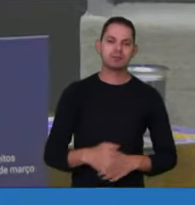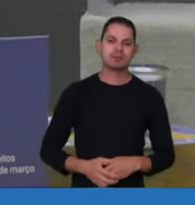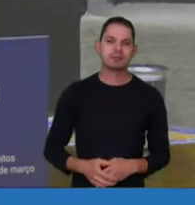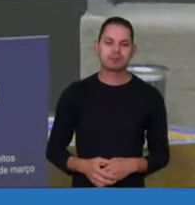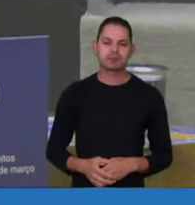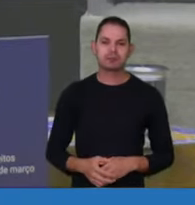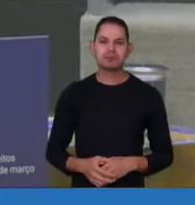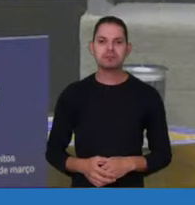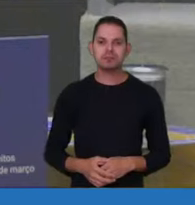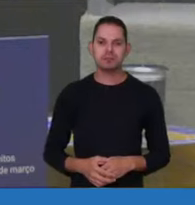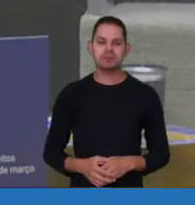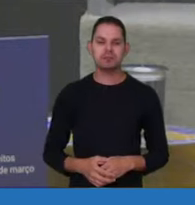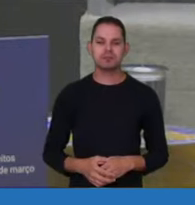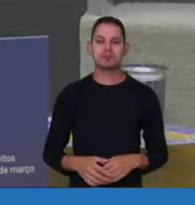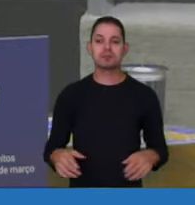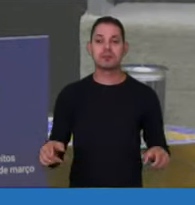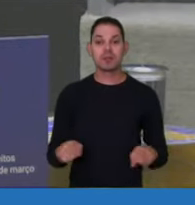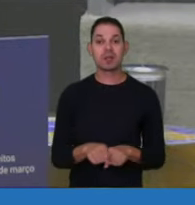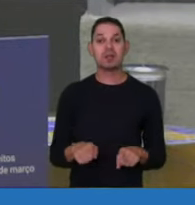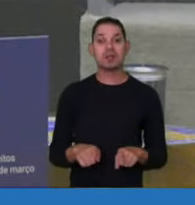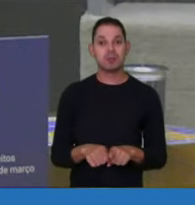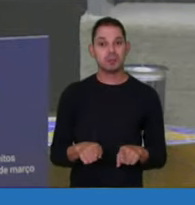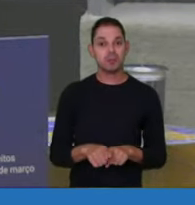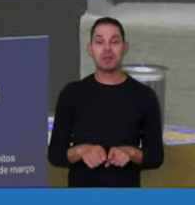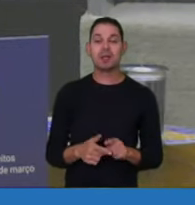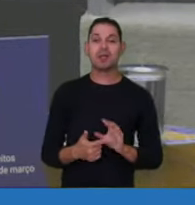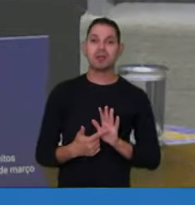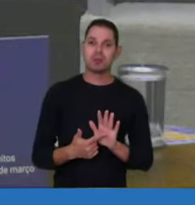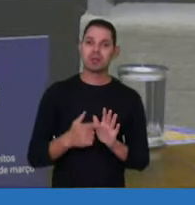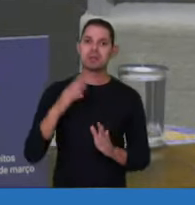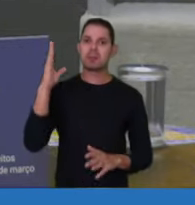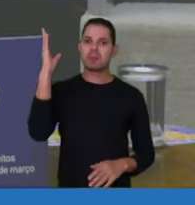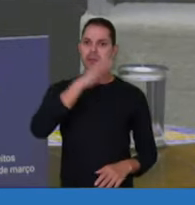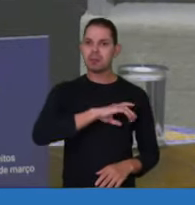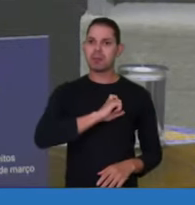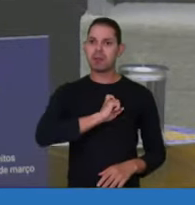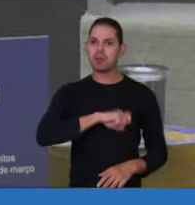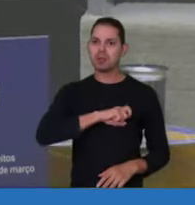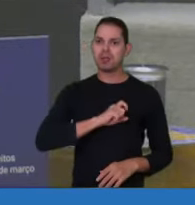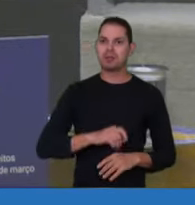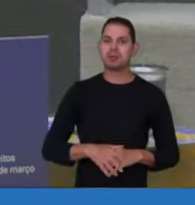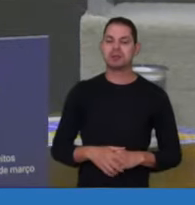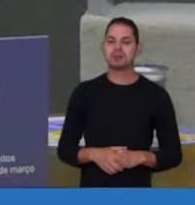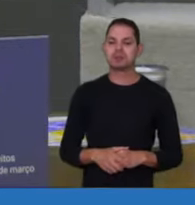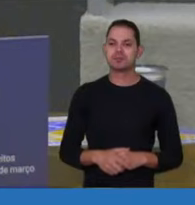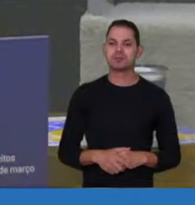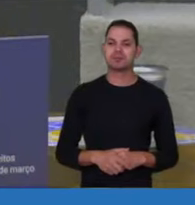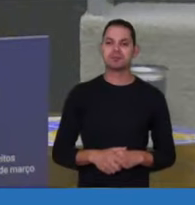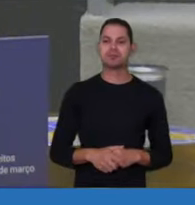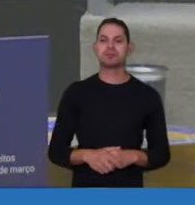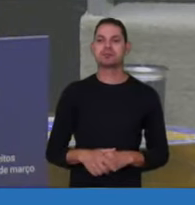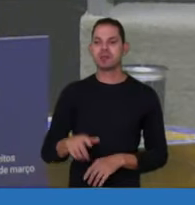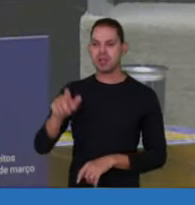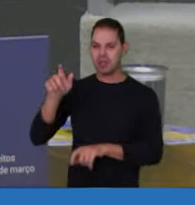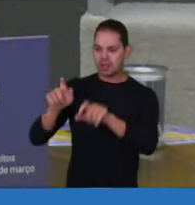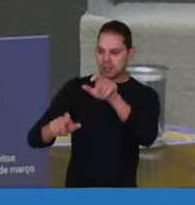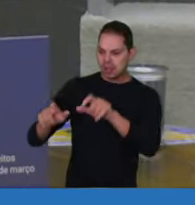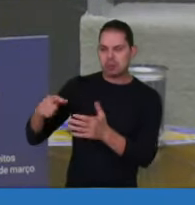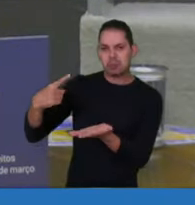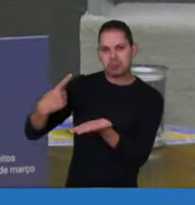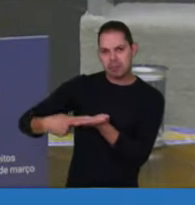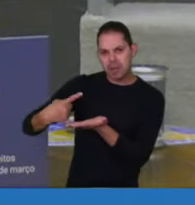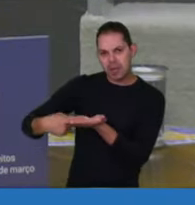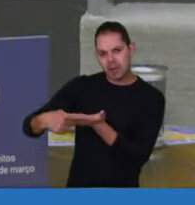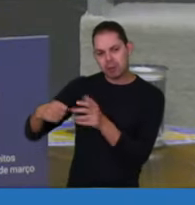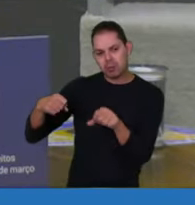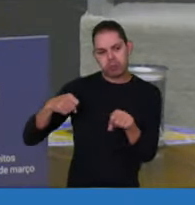também é revestido de muita crueldade, a revelação do seu planejamento. Mas